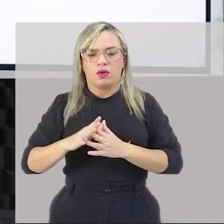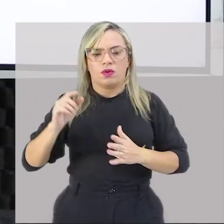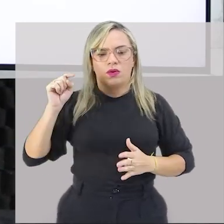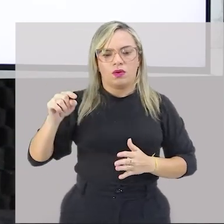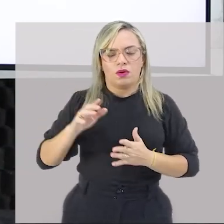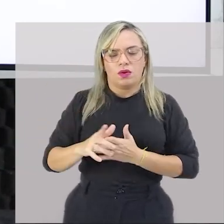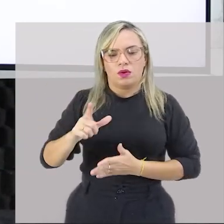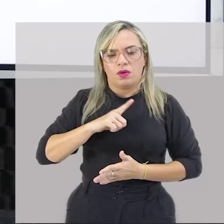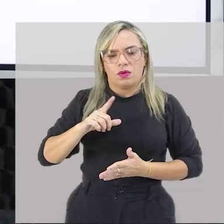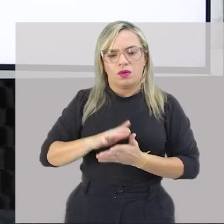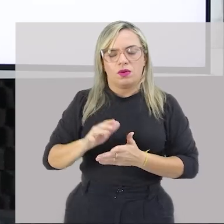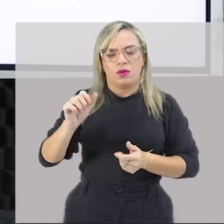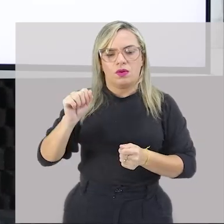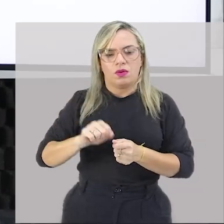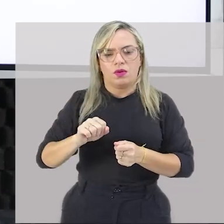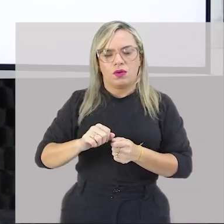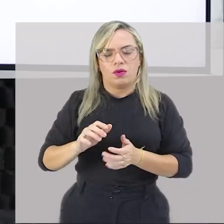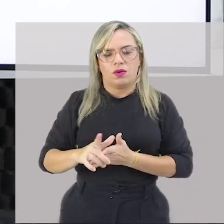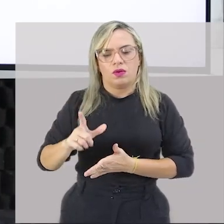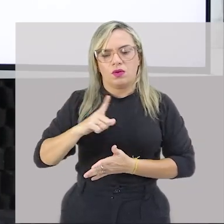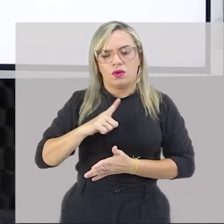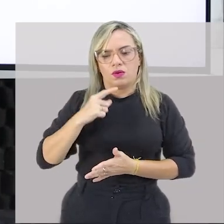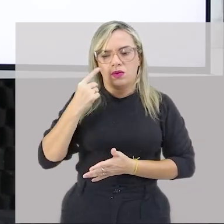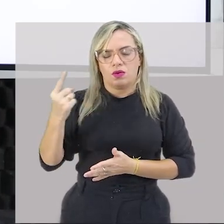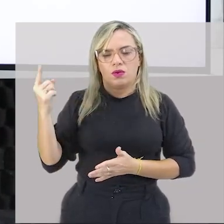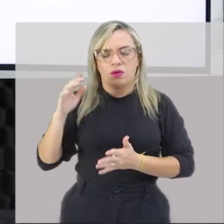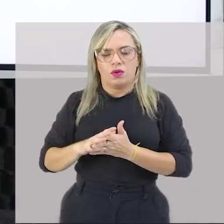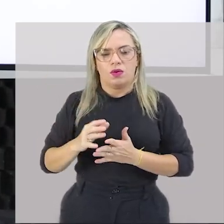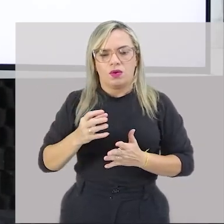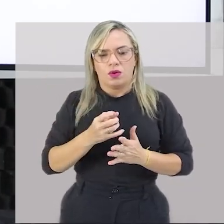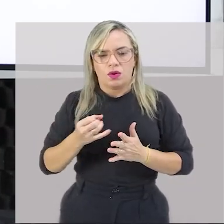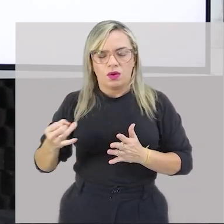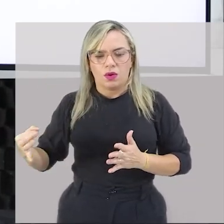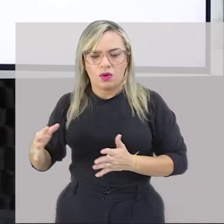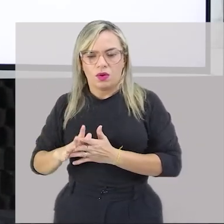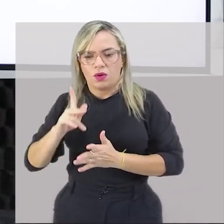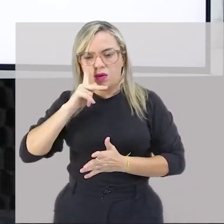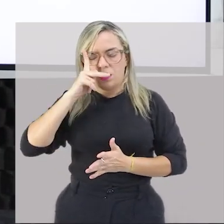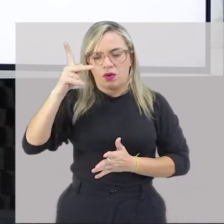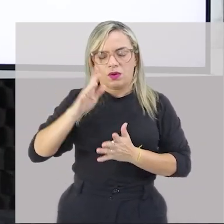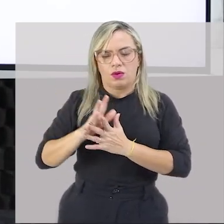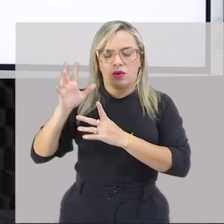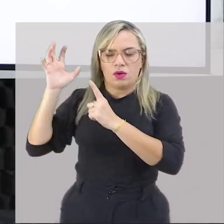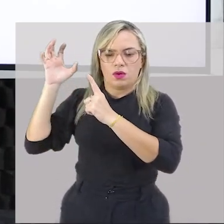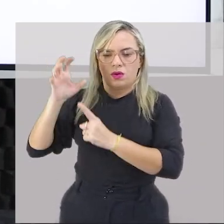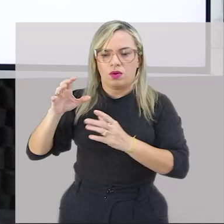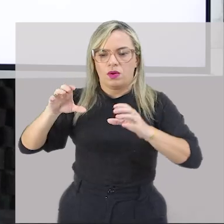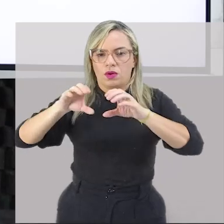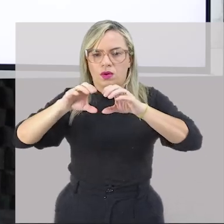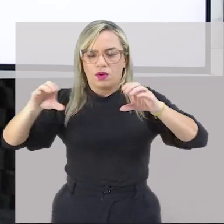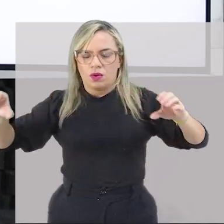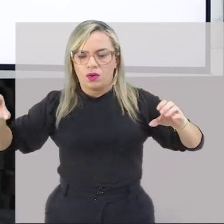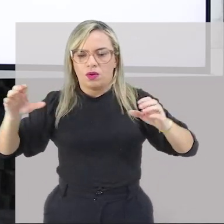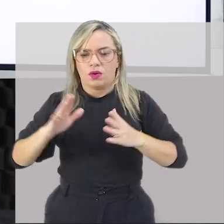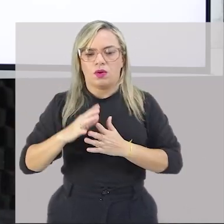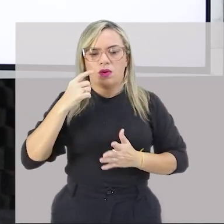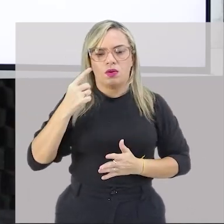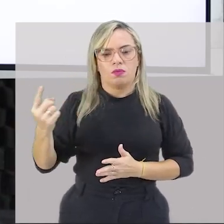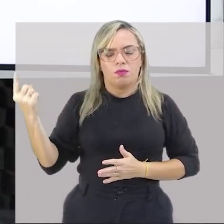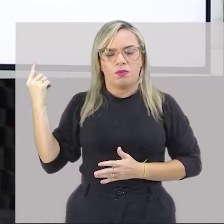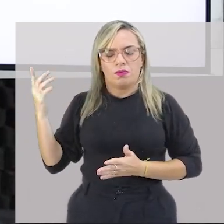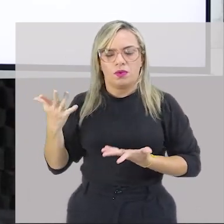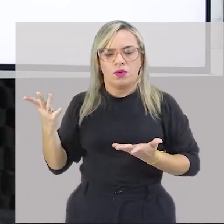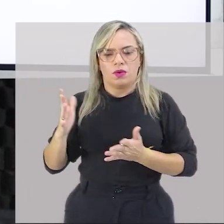a gente tem que fazer o seguinte, a gente tem que ver quantas forças estão agindo nessa barra aqui, ó.